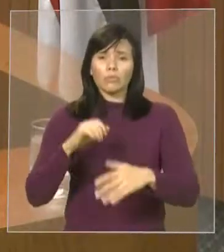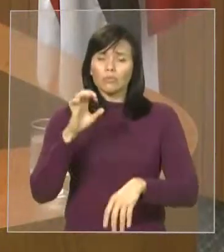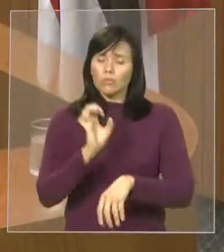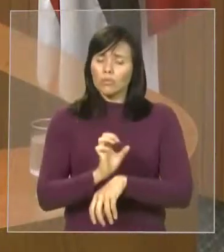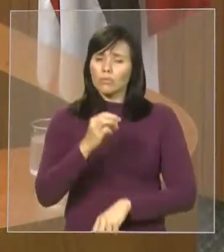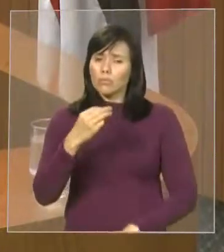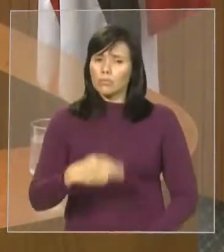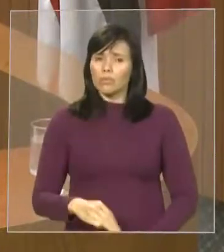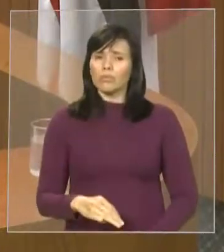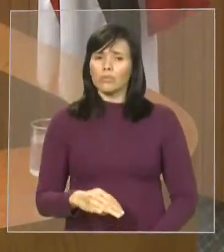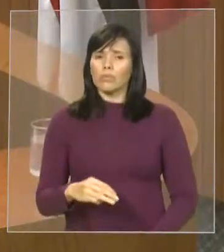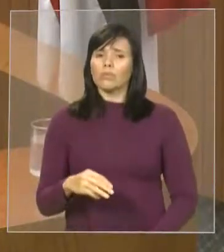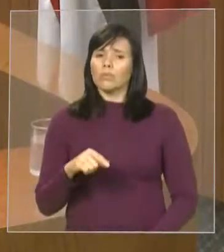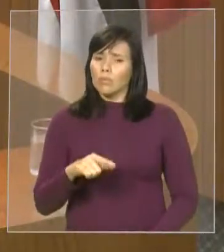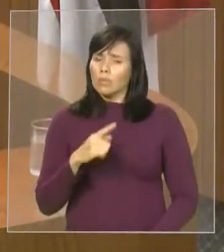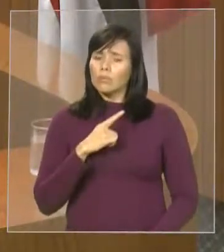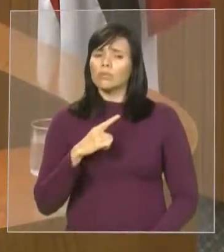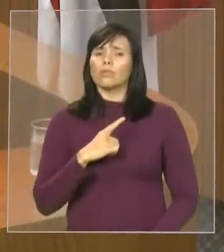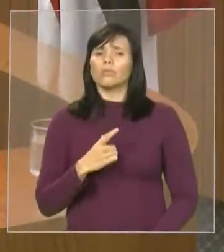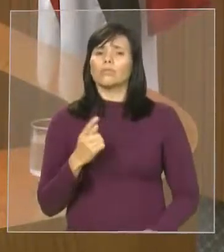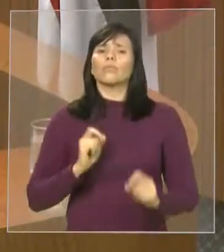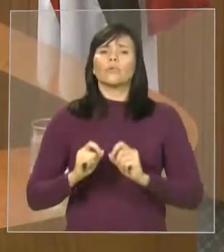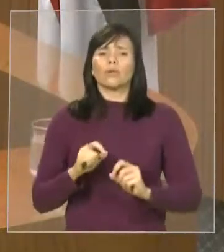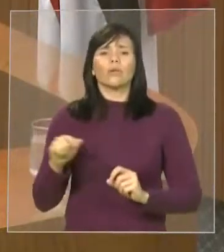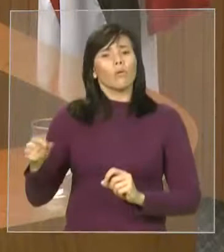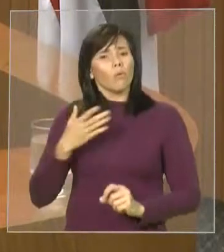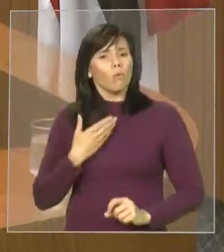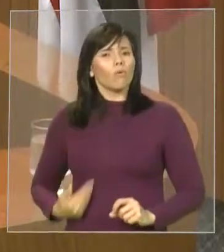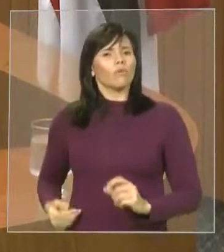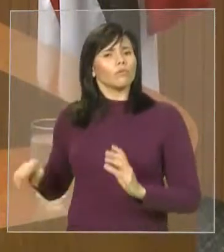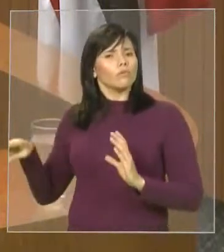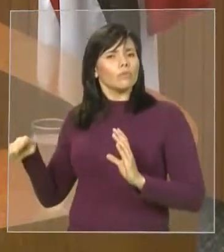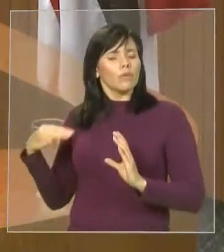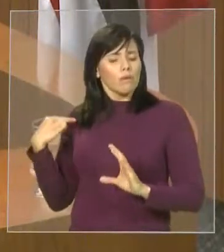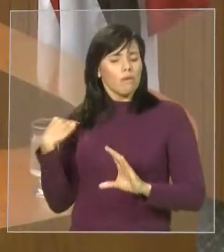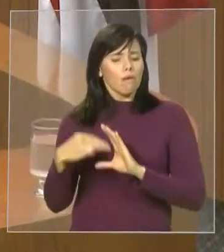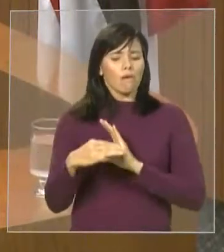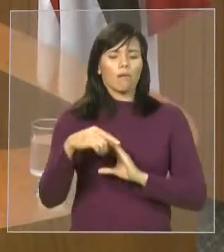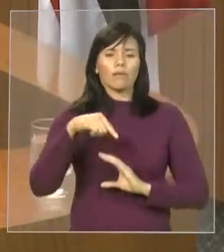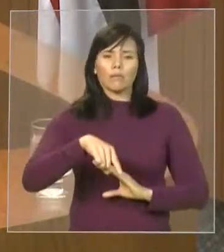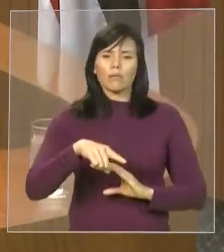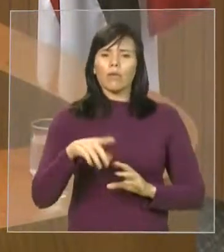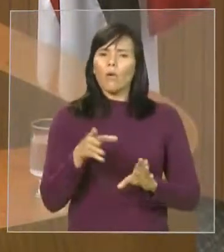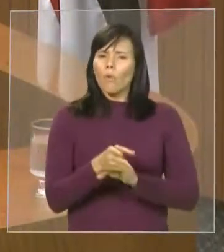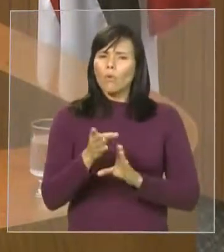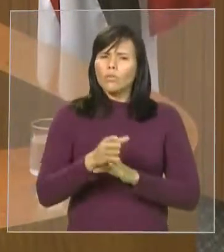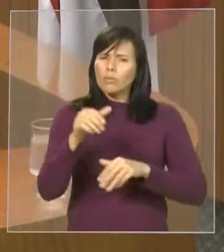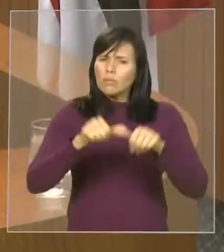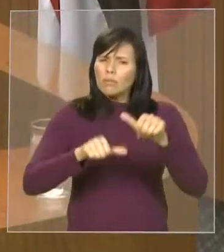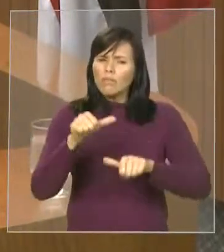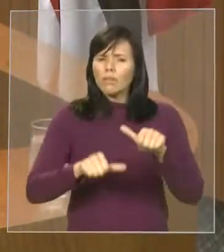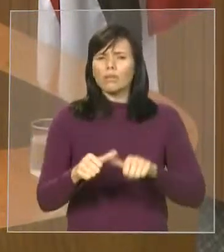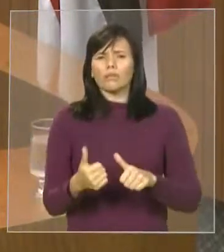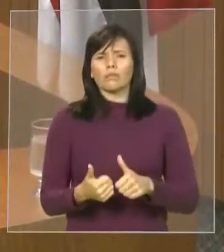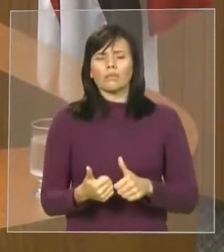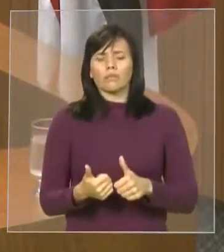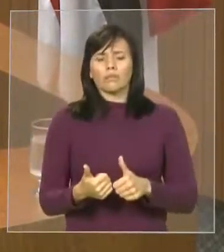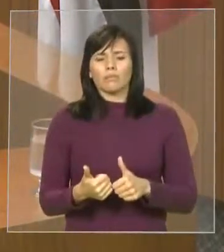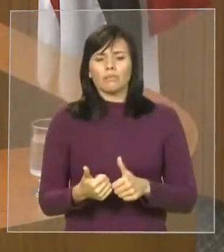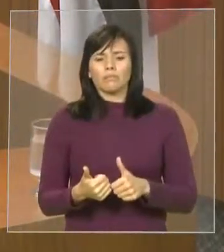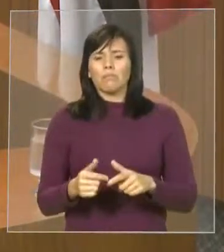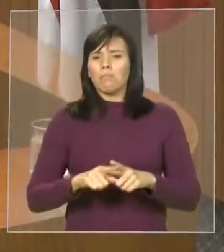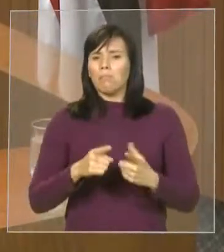ao conhecimento da classe empresarial do Maranhão aquelas medidas que irão atingi-la. Aguardo a resposta, porque até onde eu